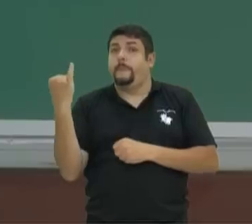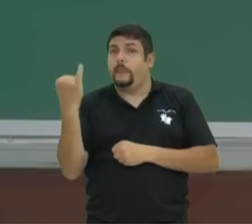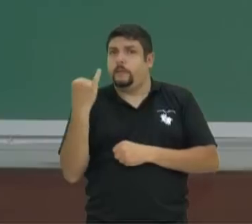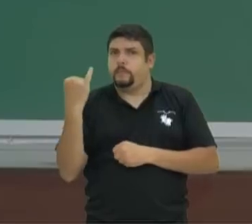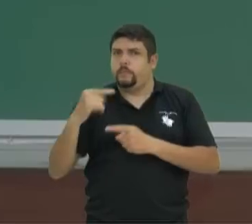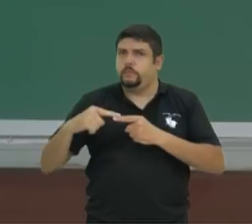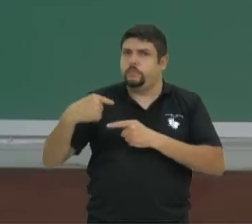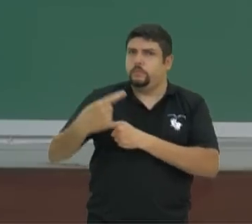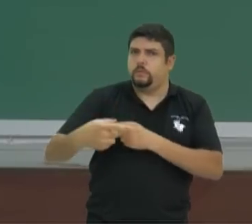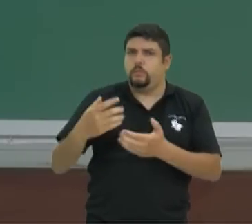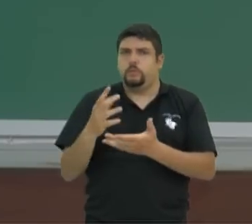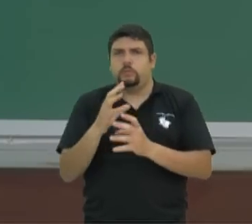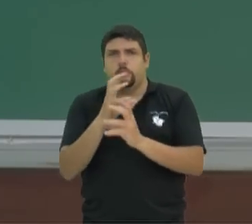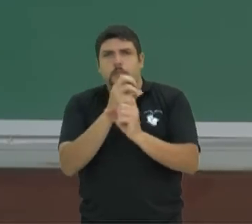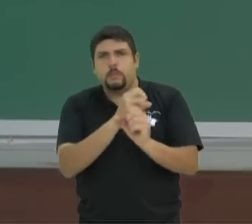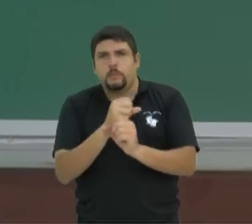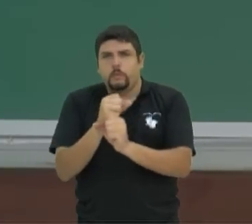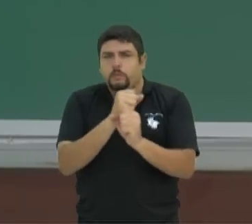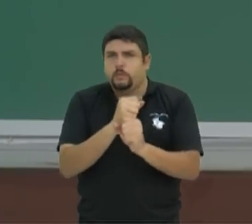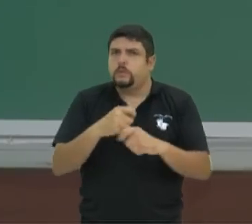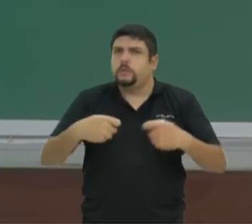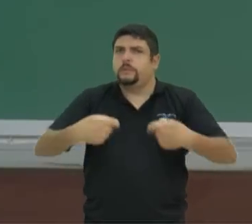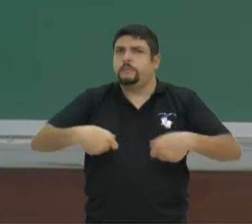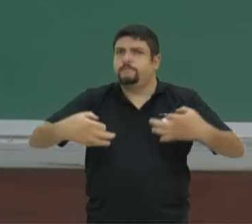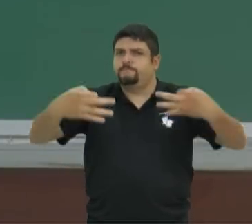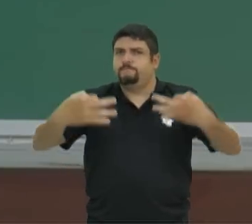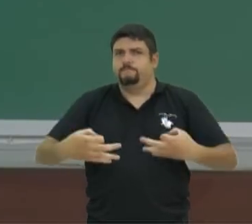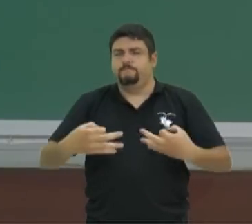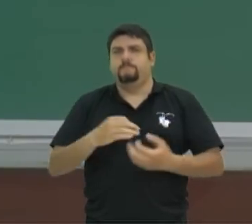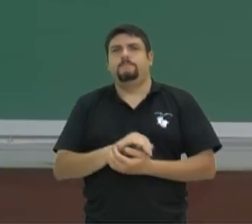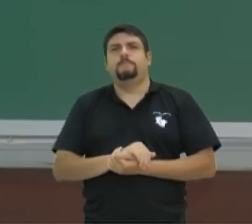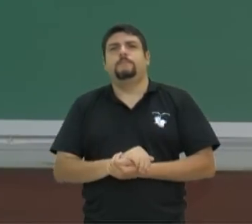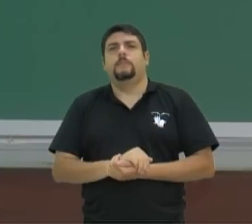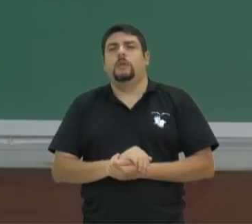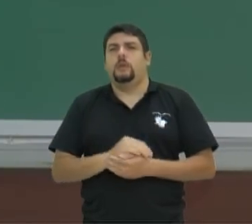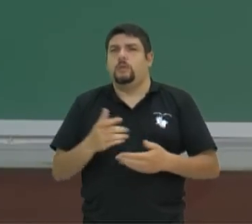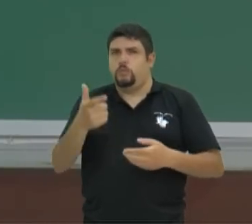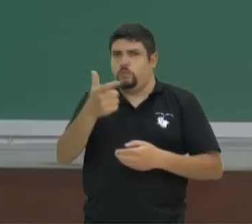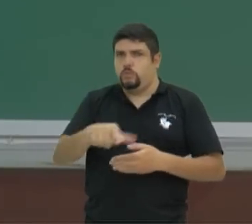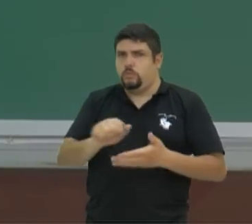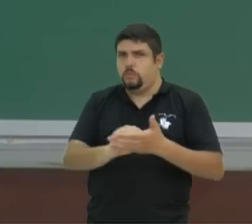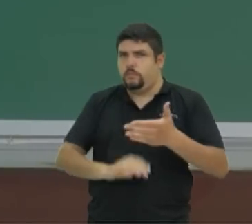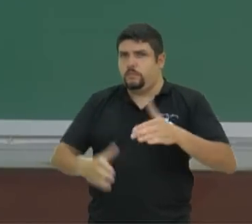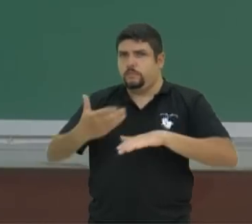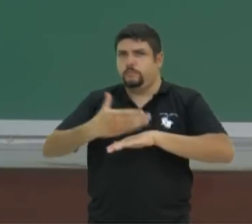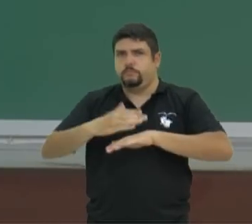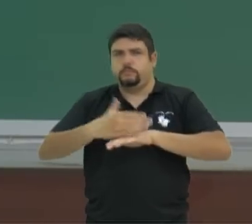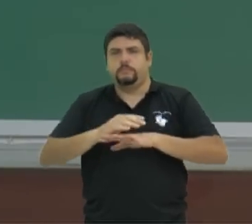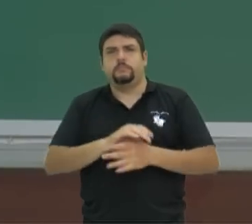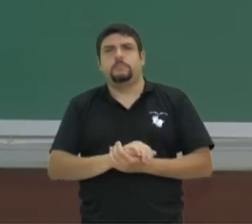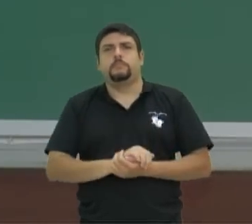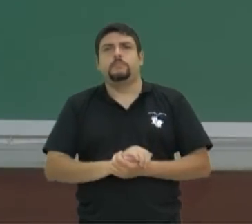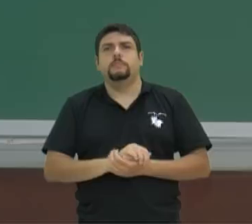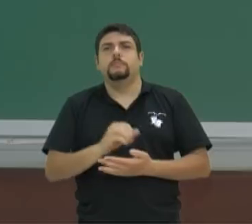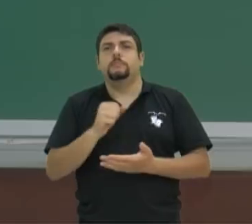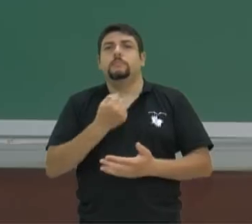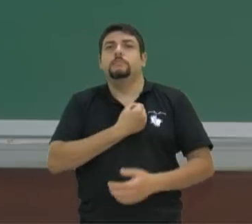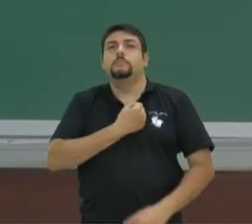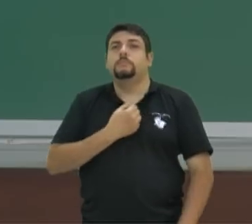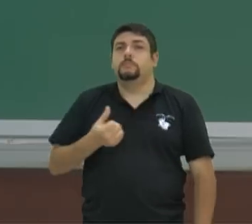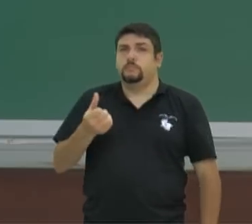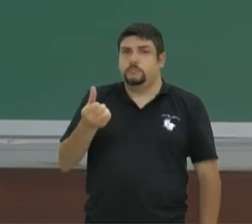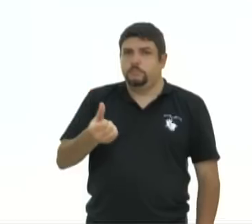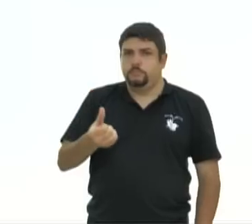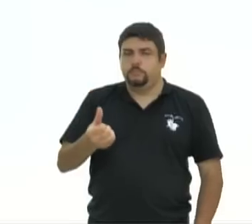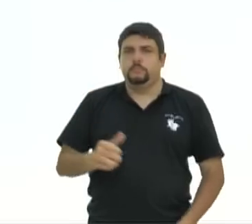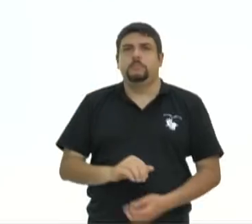coisas corretamente, né? Para a gente fazer o que é pedido de maneira correta, tá? Vamos olhar mais um exercício. Questão 6. Em